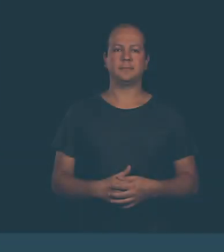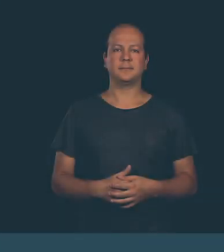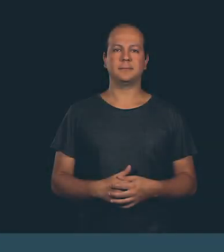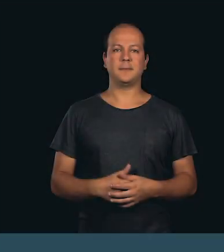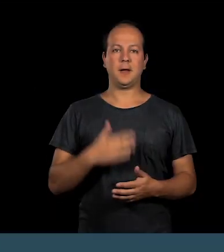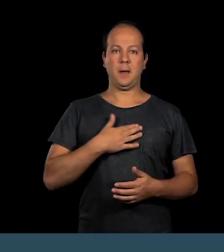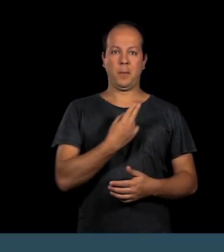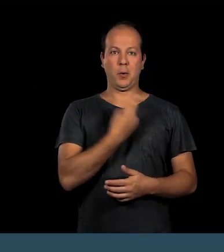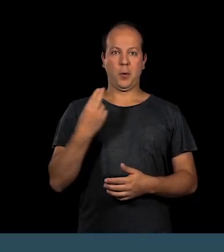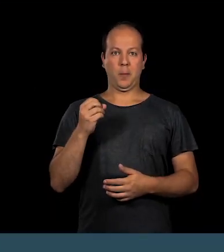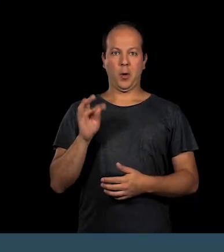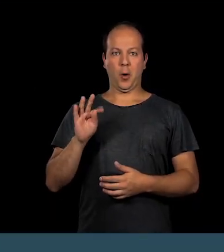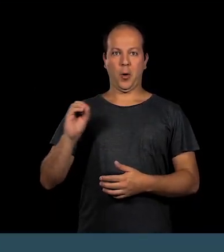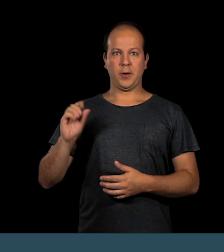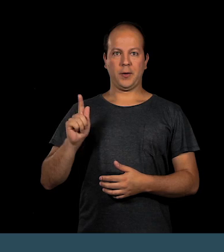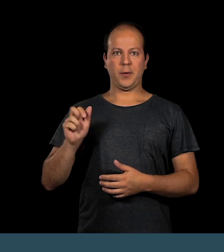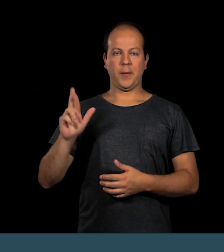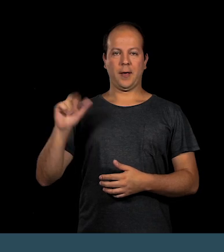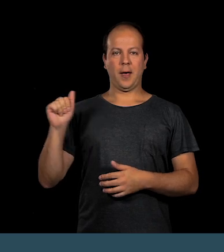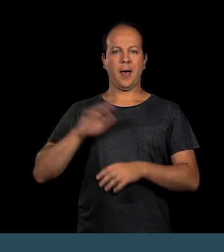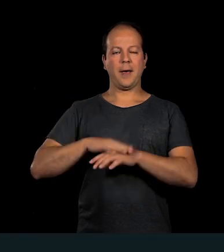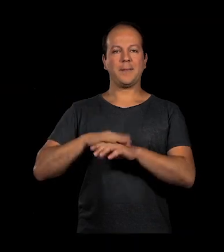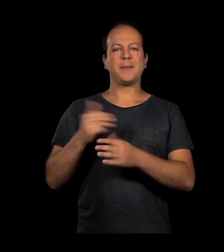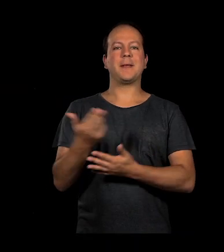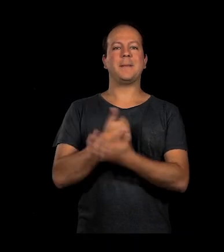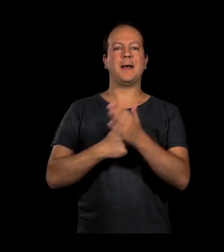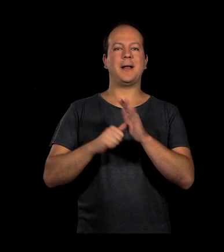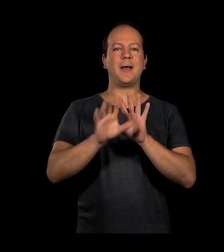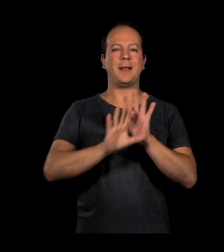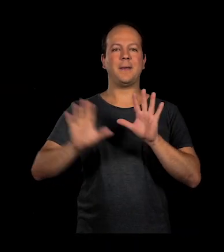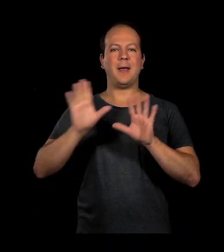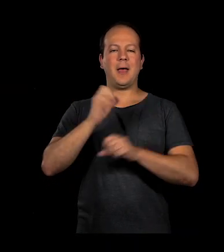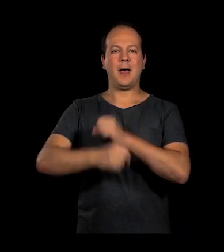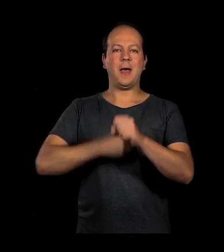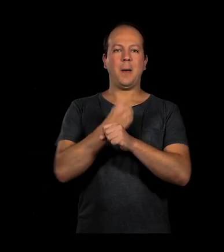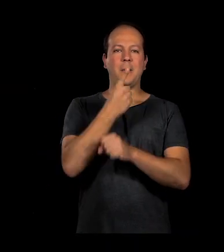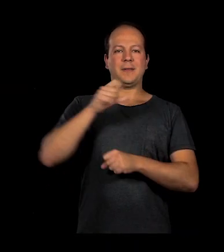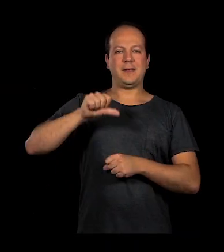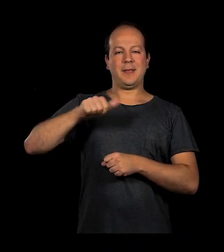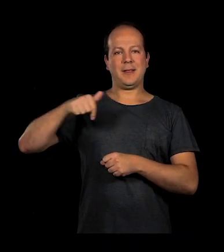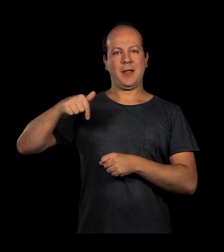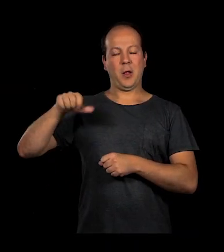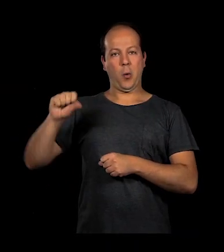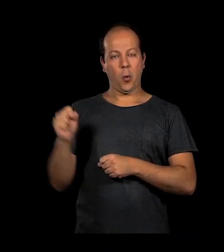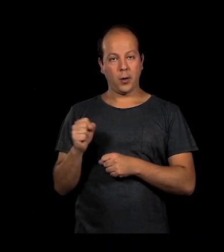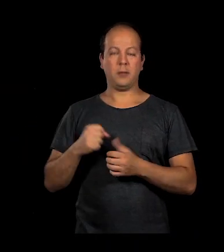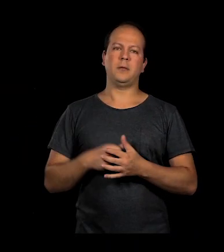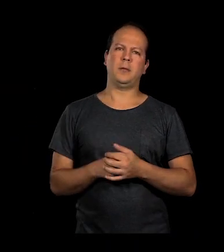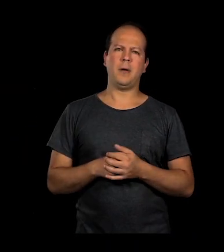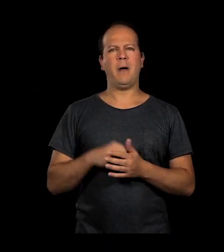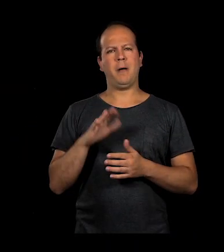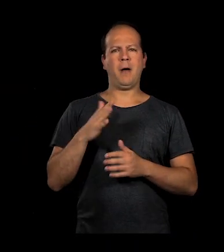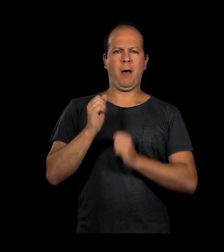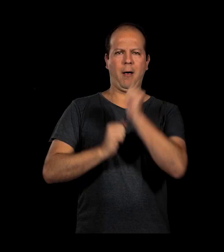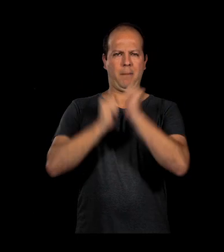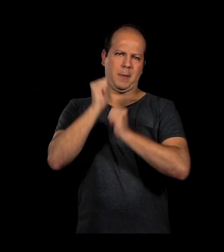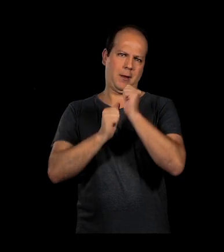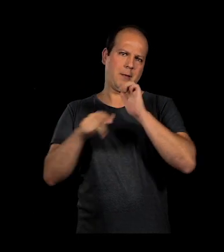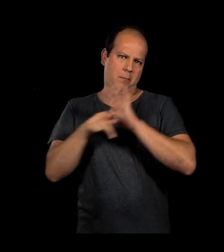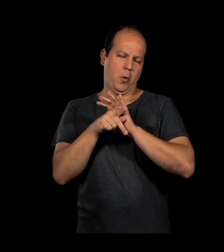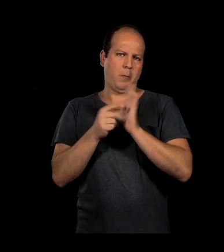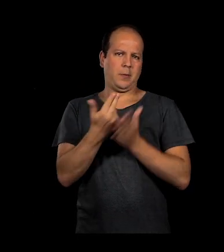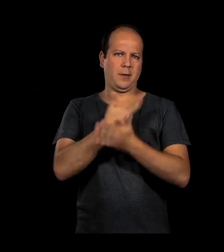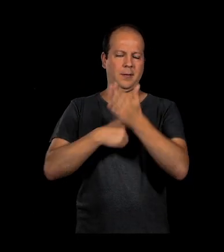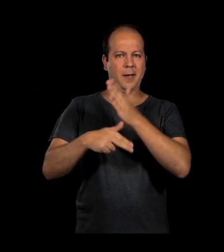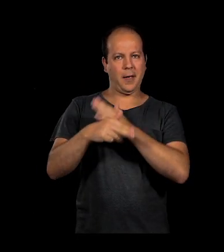meu nome é otto guerra trabalha com desenho animado de 78 de 40 com a empresa o desenho